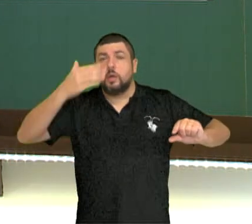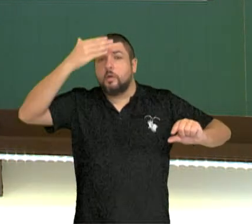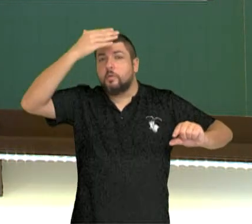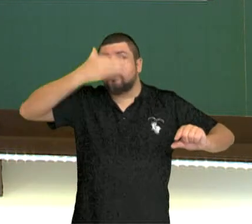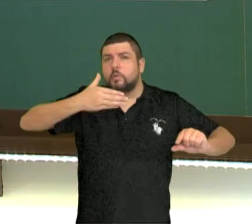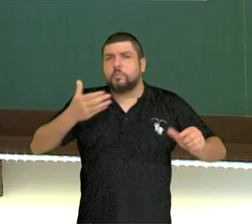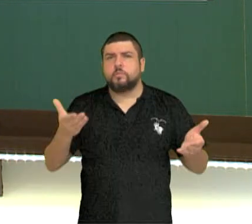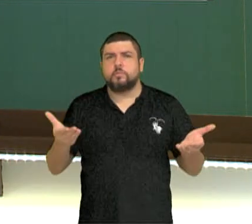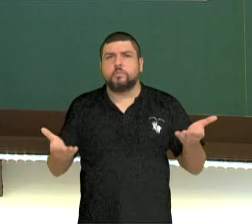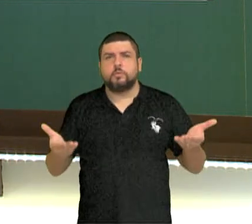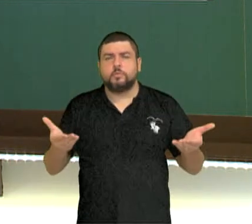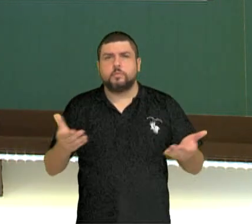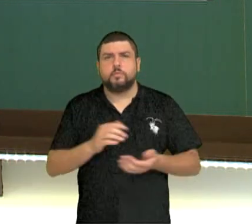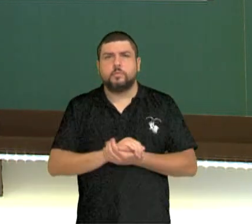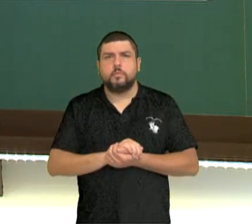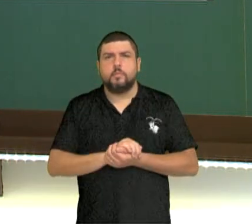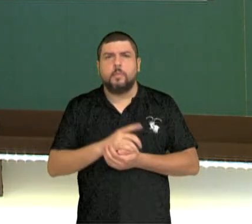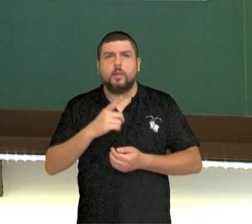Nós temos o quê?